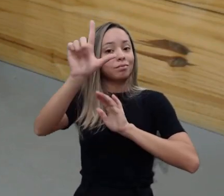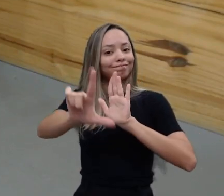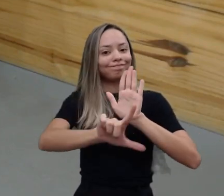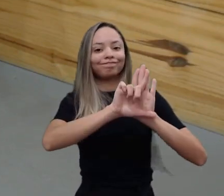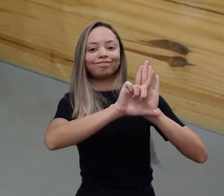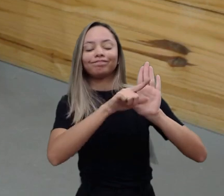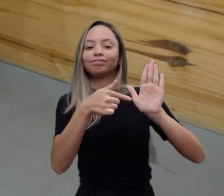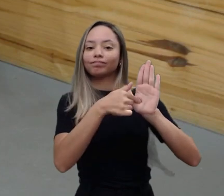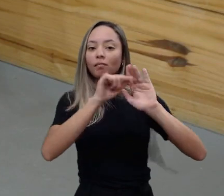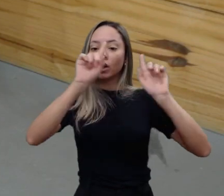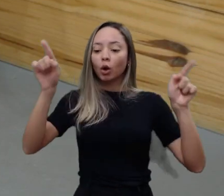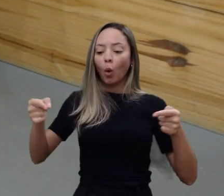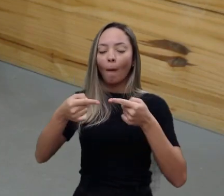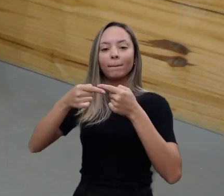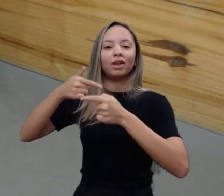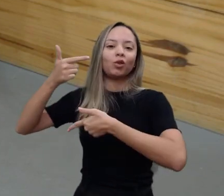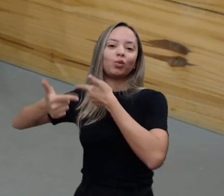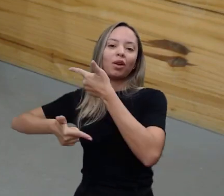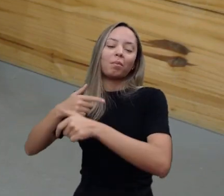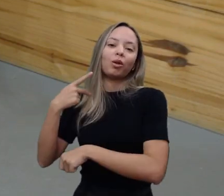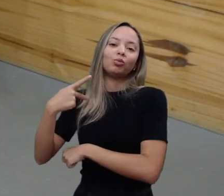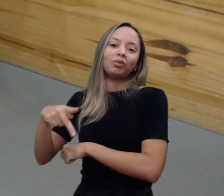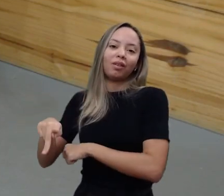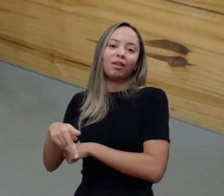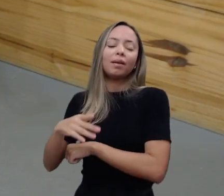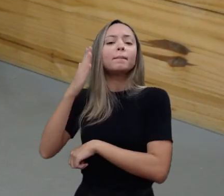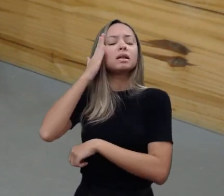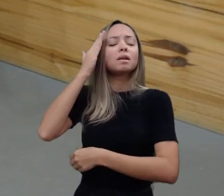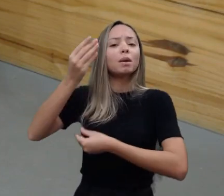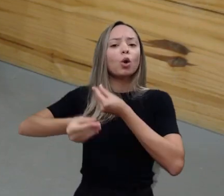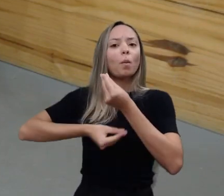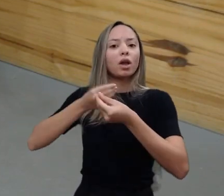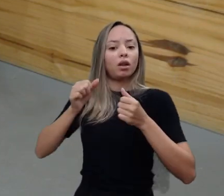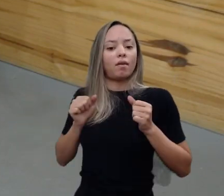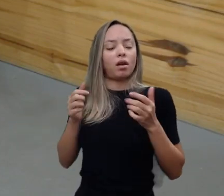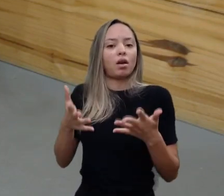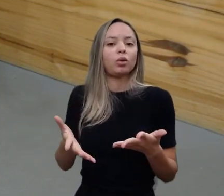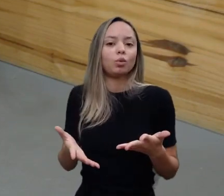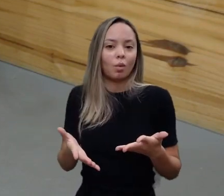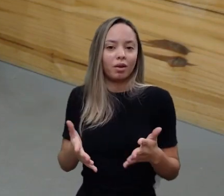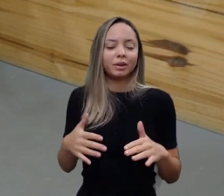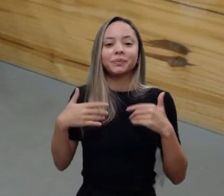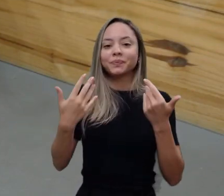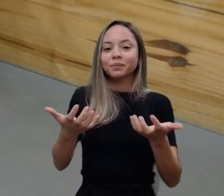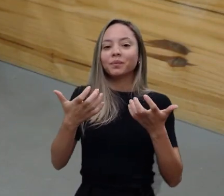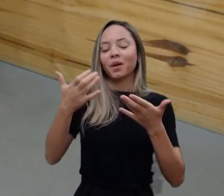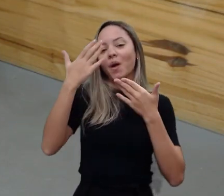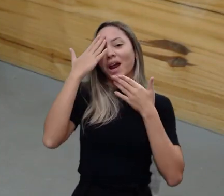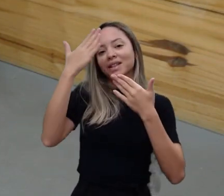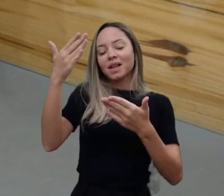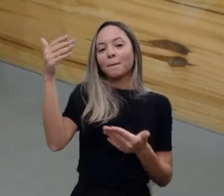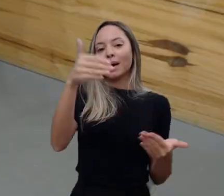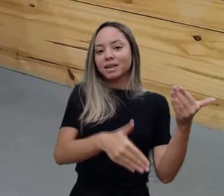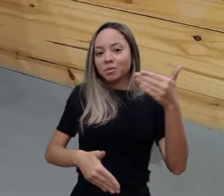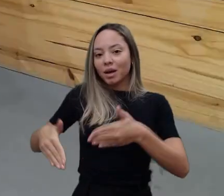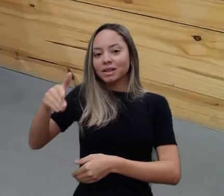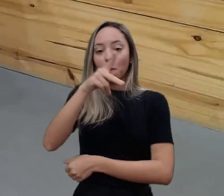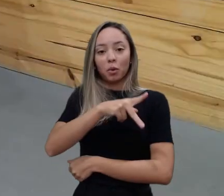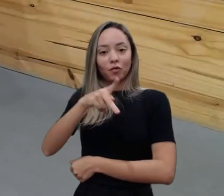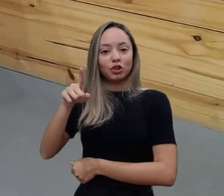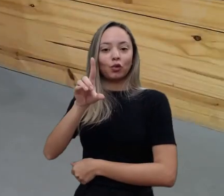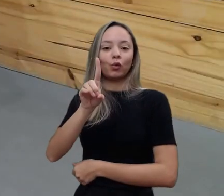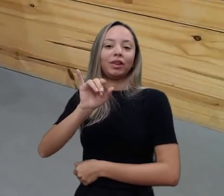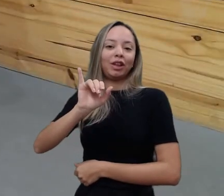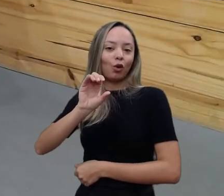reger o seu tipo de atividade, para ele saber como ele vai atuar. Bom, eu gostaria de agradecer a participação aqui